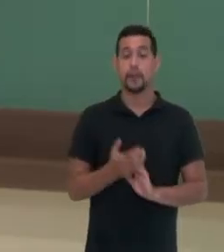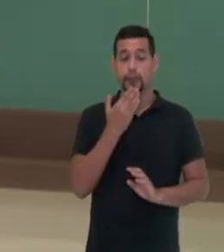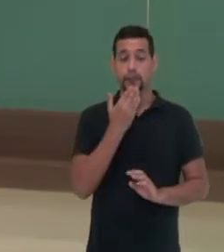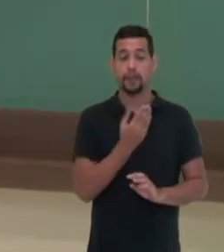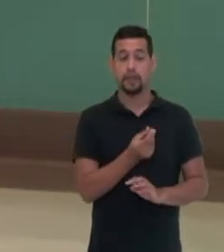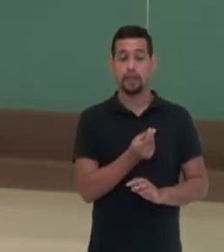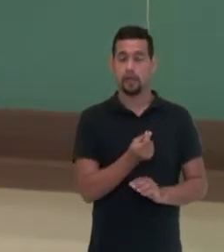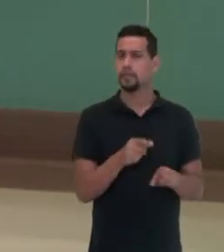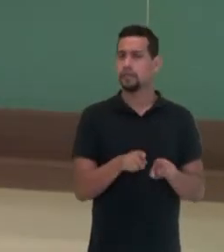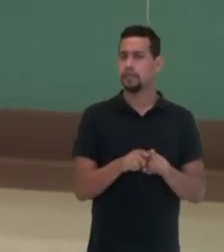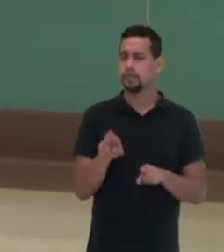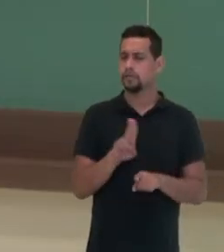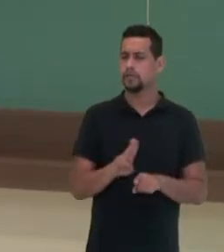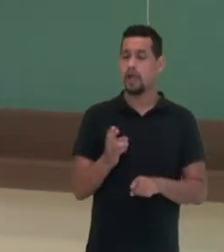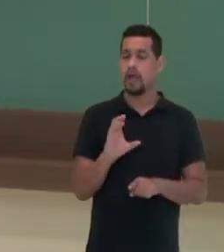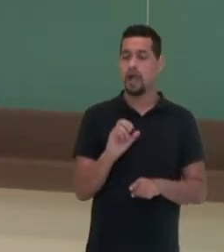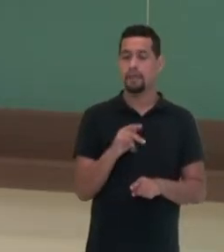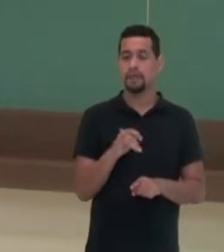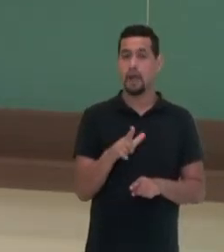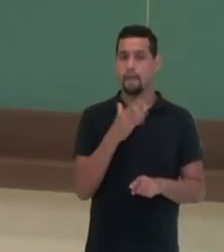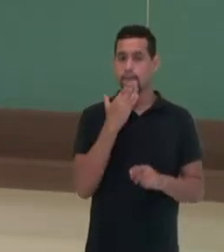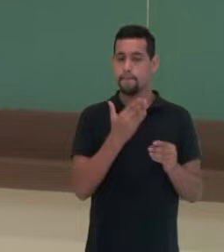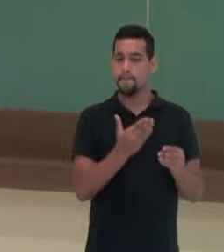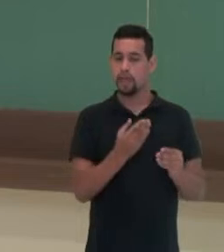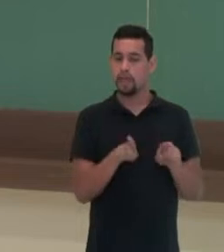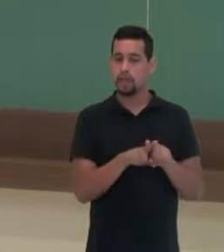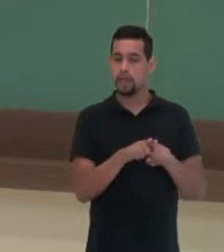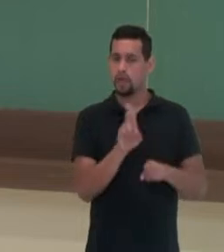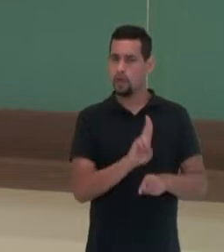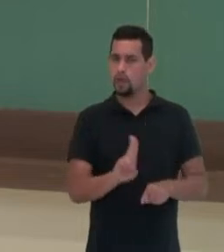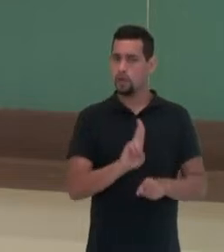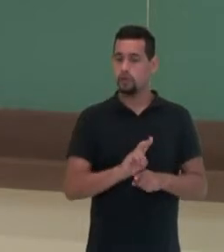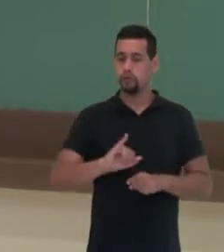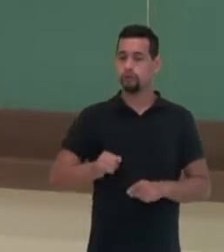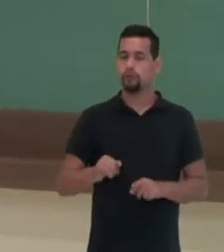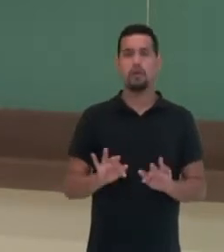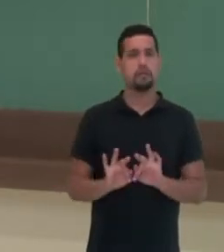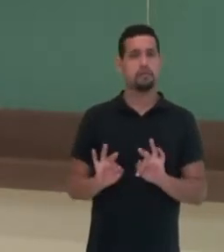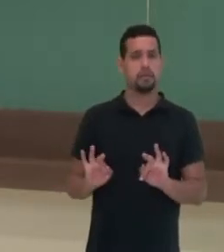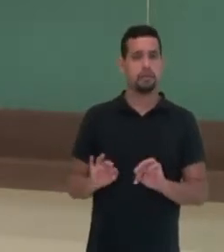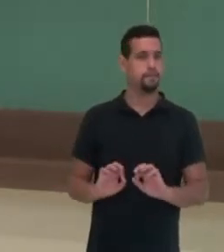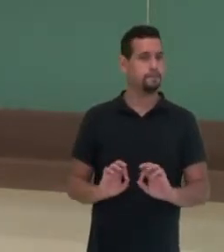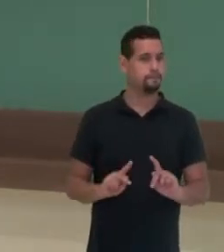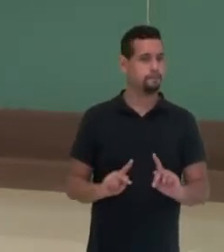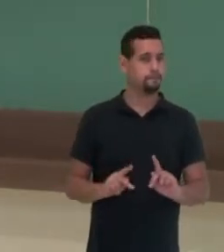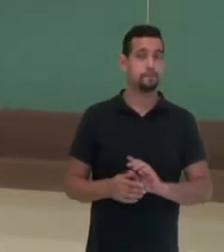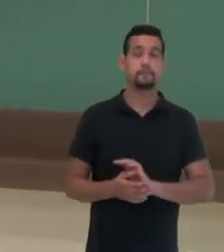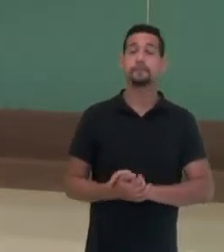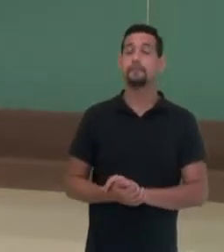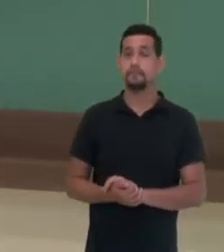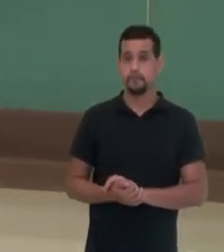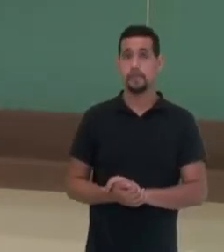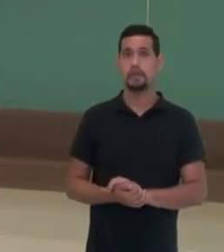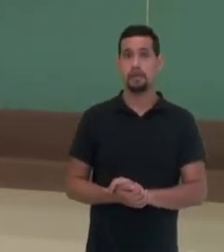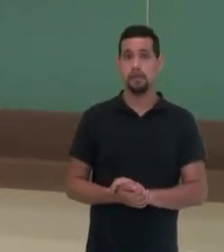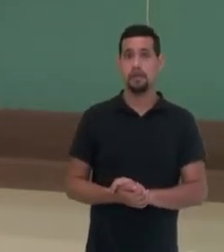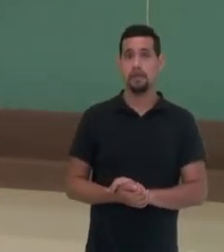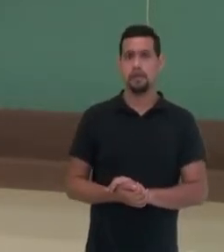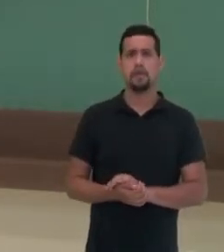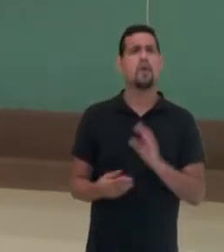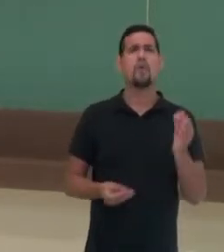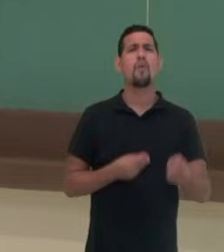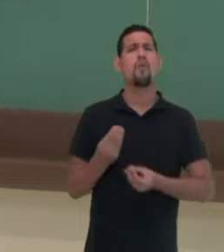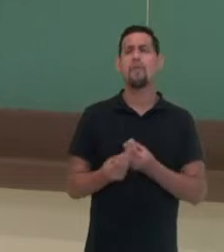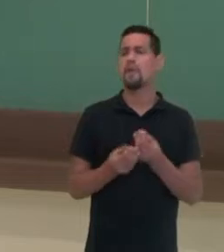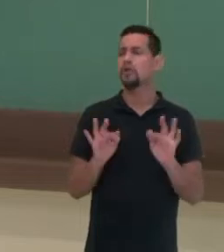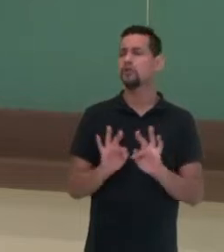ou aplicado, então é o capital que você empresta ou que você aplica. Juros simples, ok? Então, como é que é a conta do juros